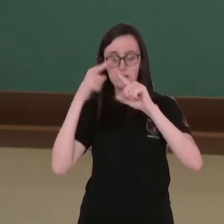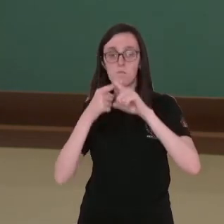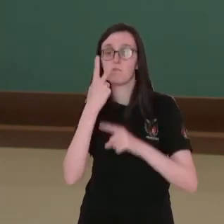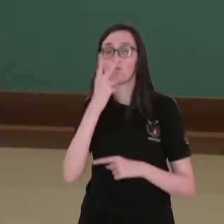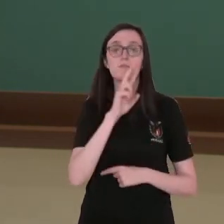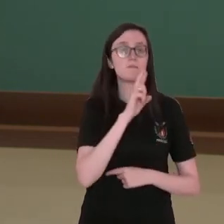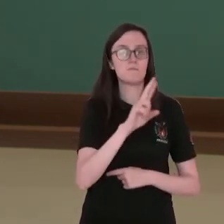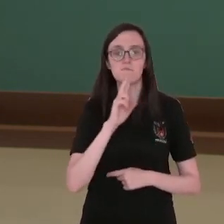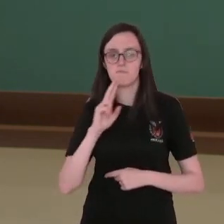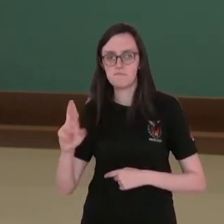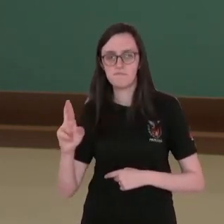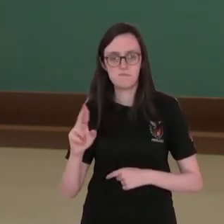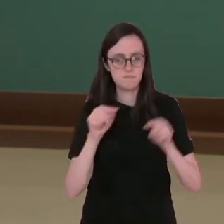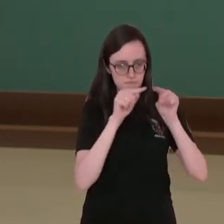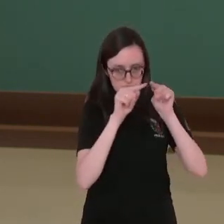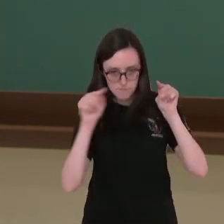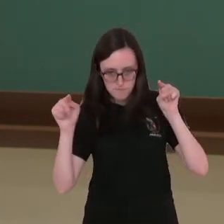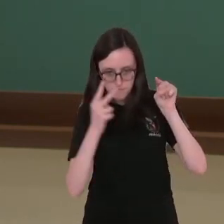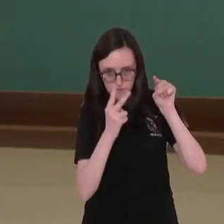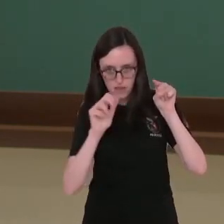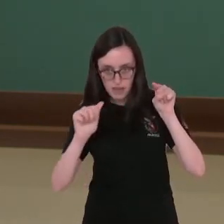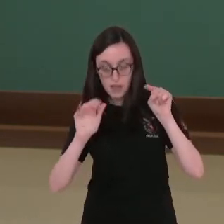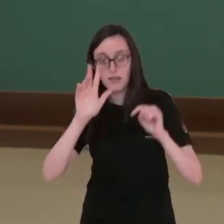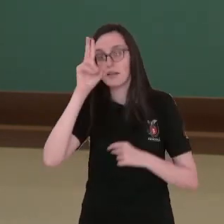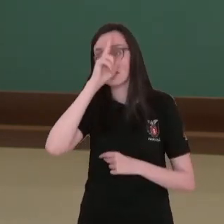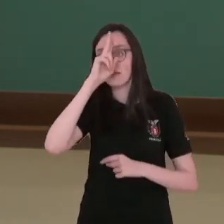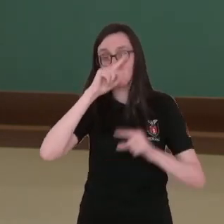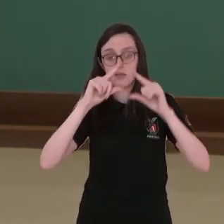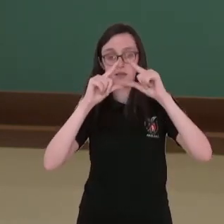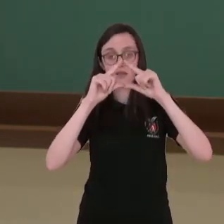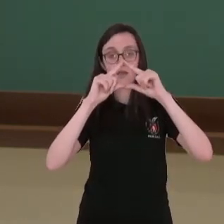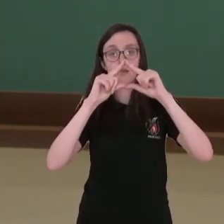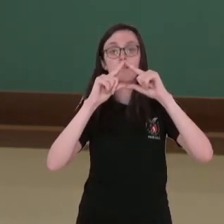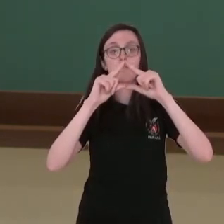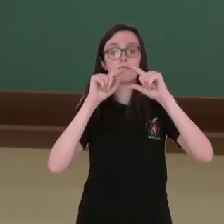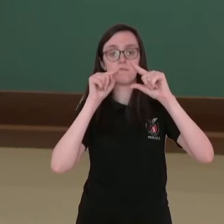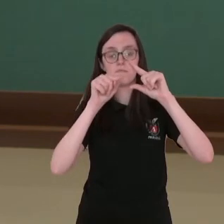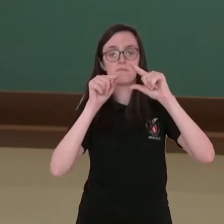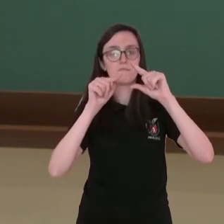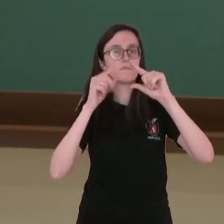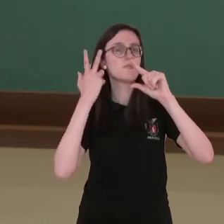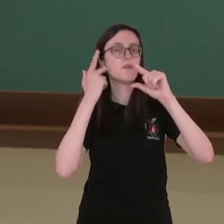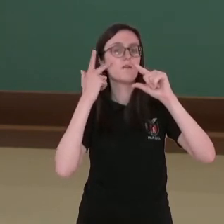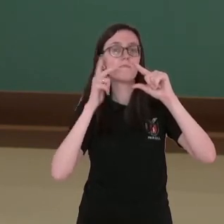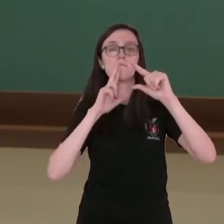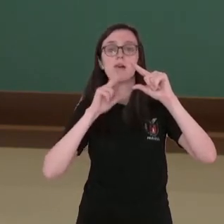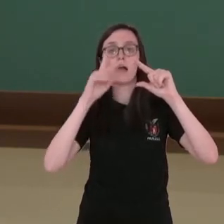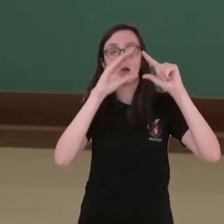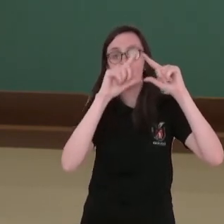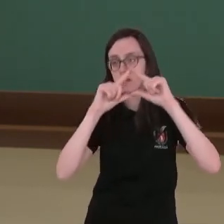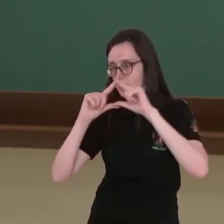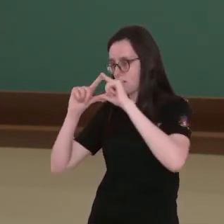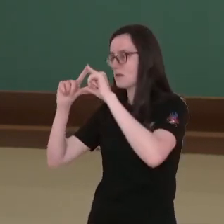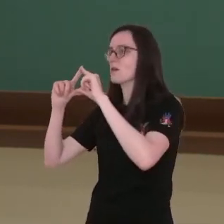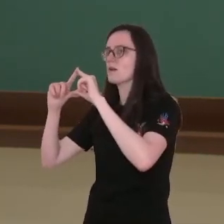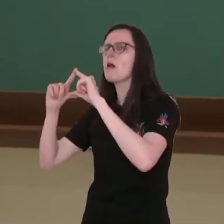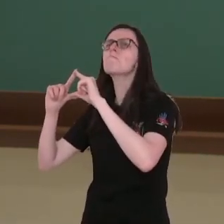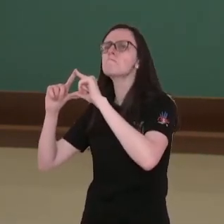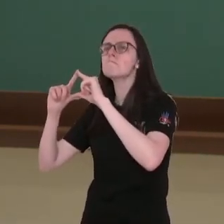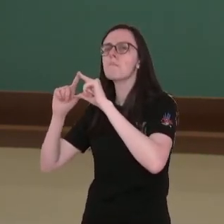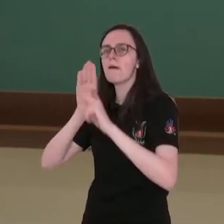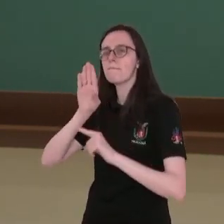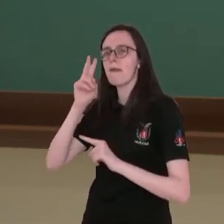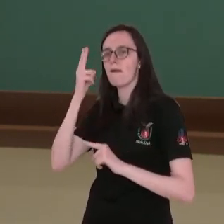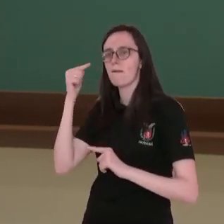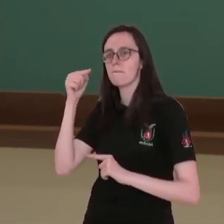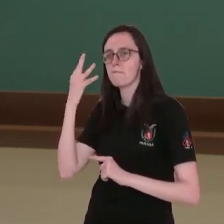soluções sobre 2a. Lembrando que o meu delta, eu normalmente resolvo ele separado, ele é b²